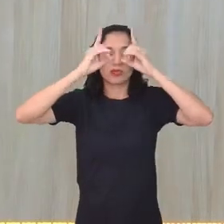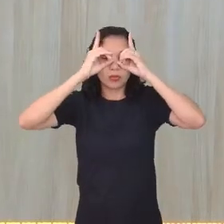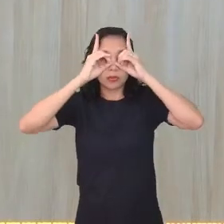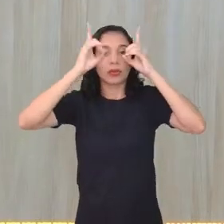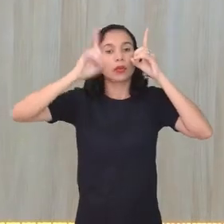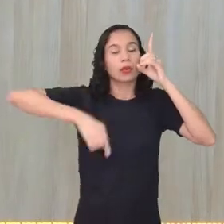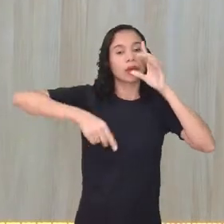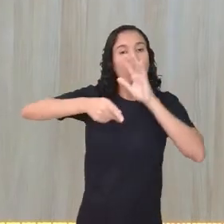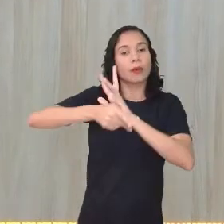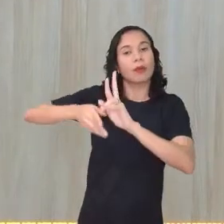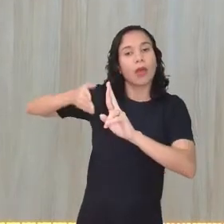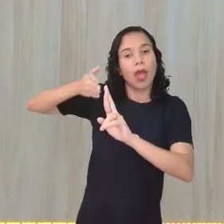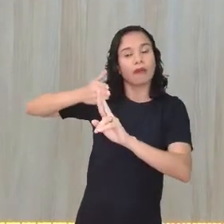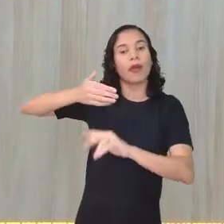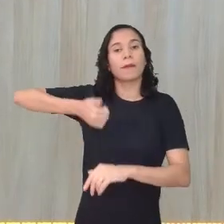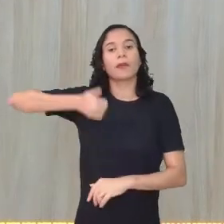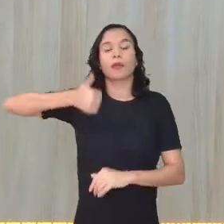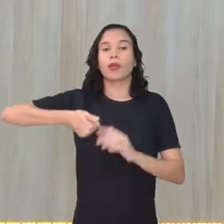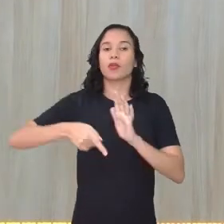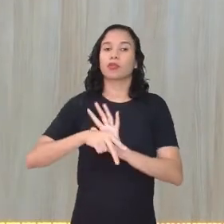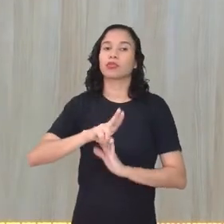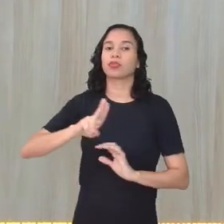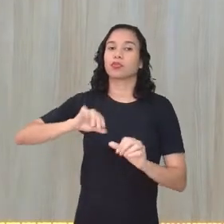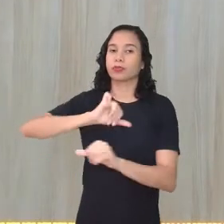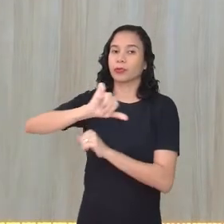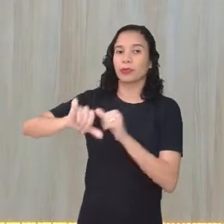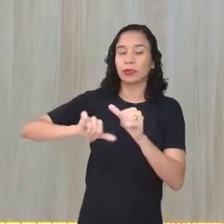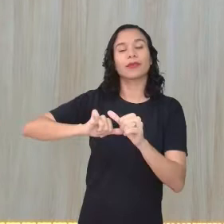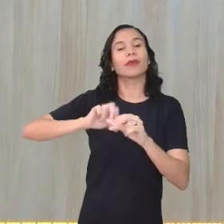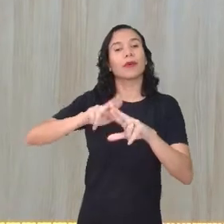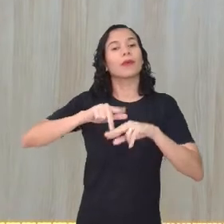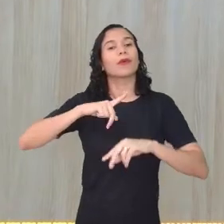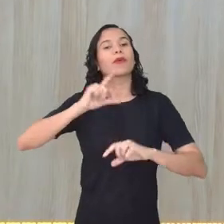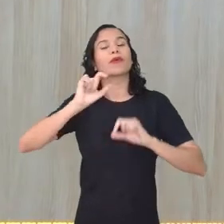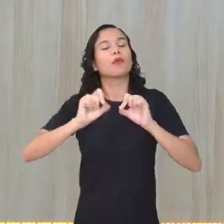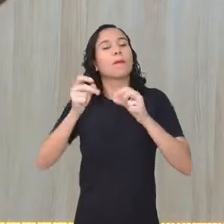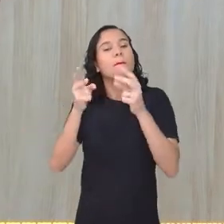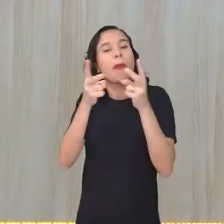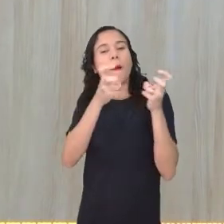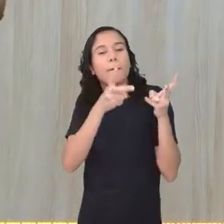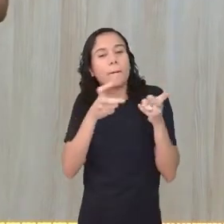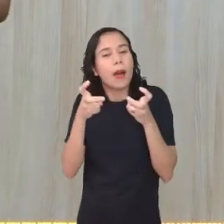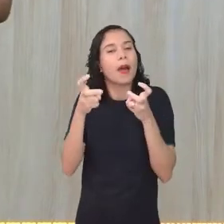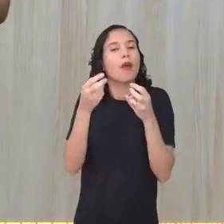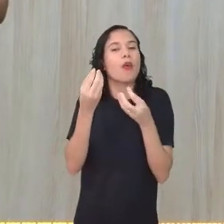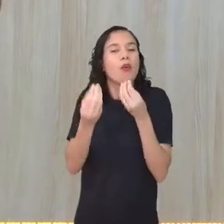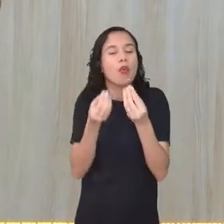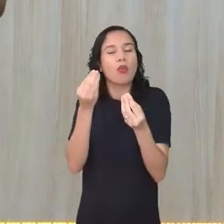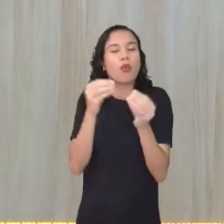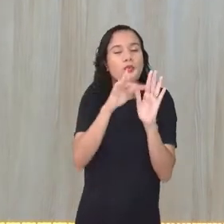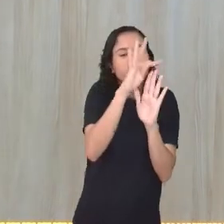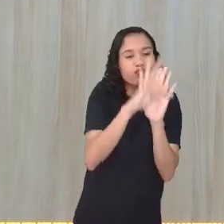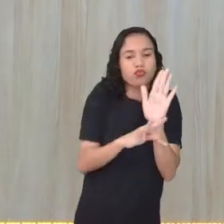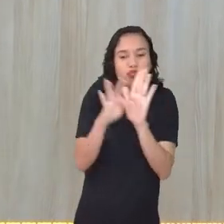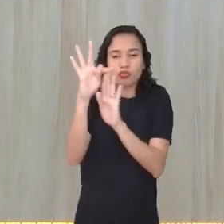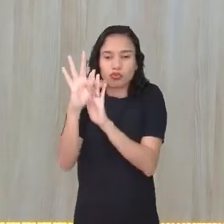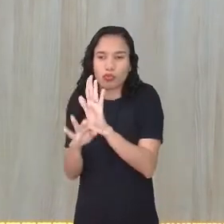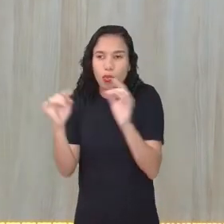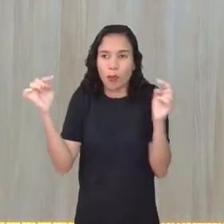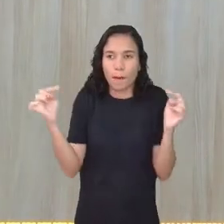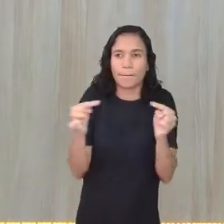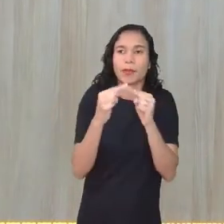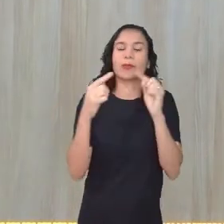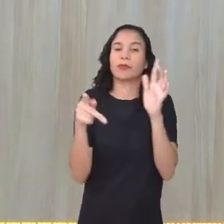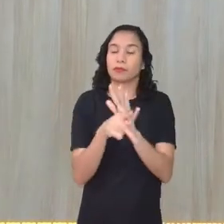referência original para a mudança de nome da personagem. Então, eu consigo perceber como a intertextualidade funciona nesse